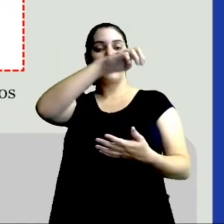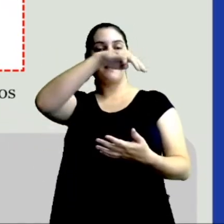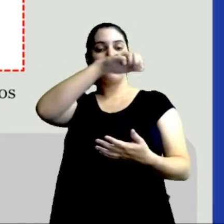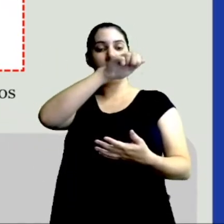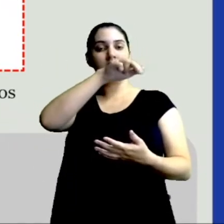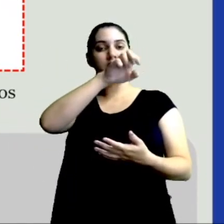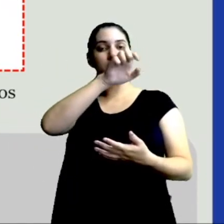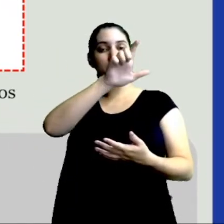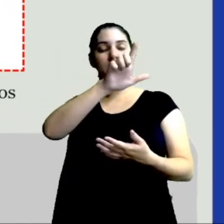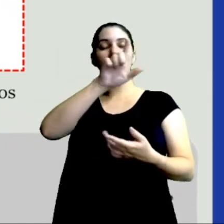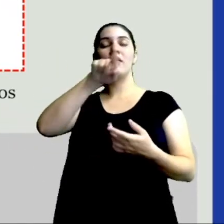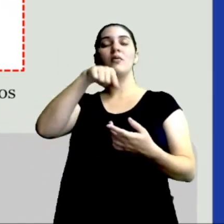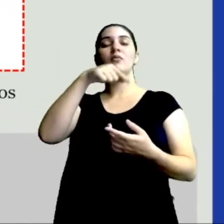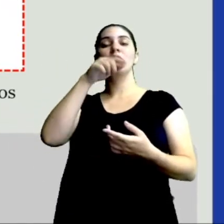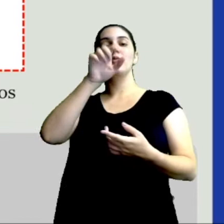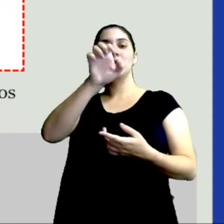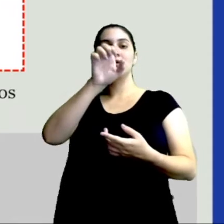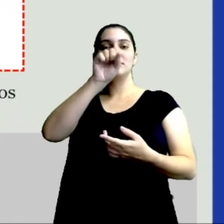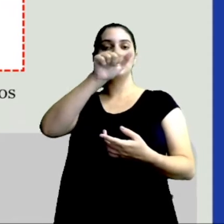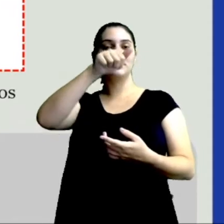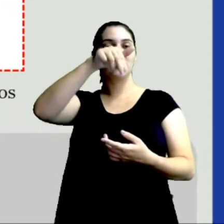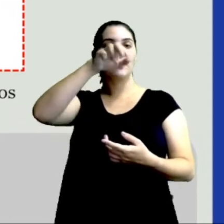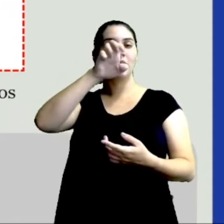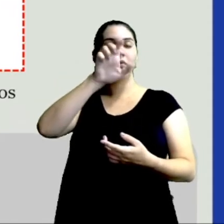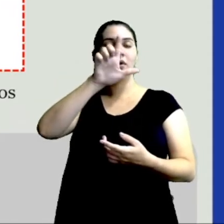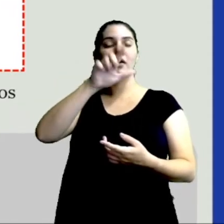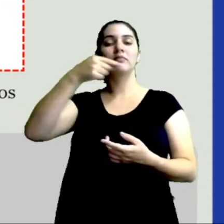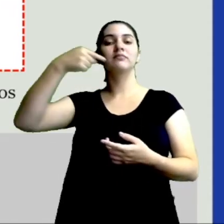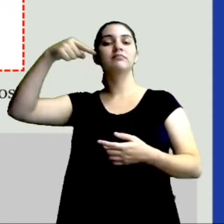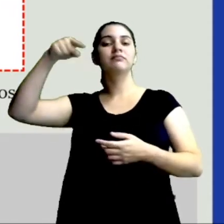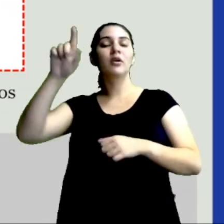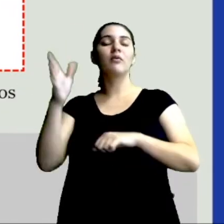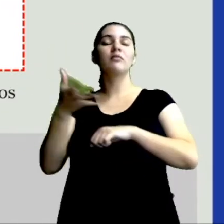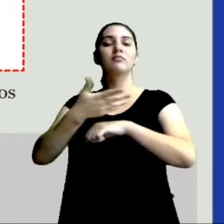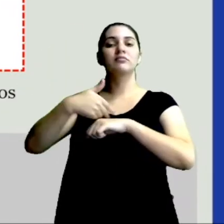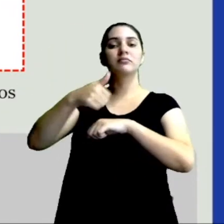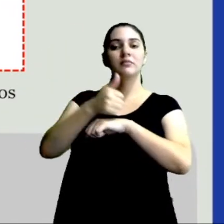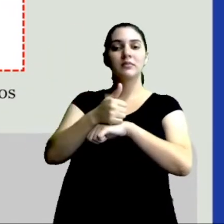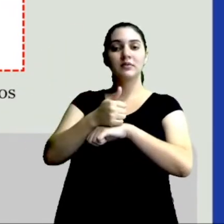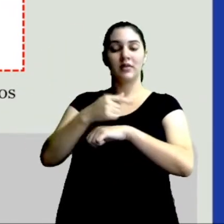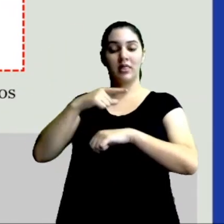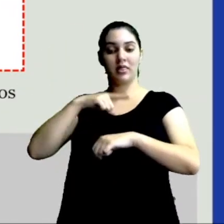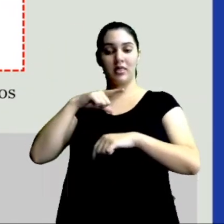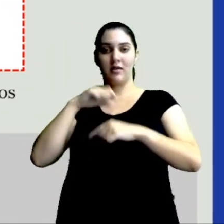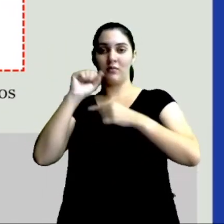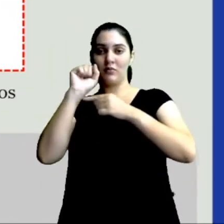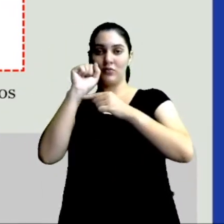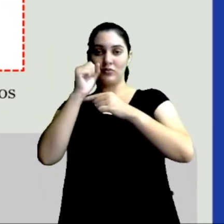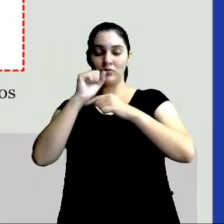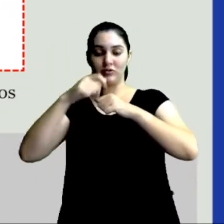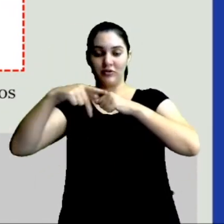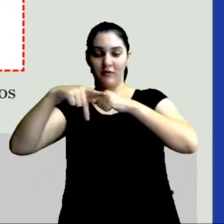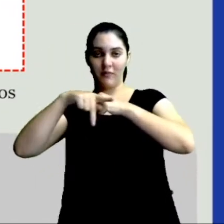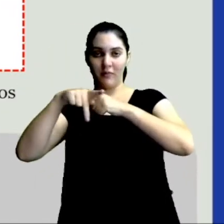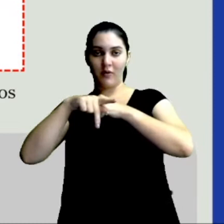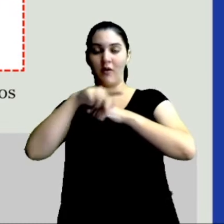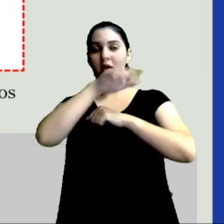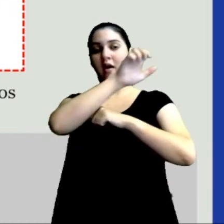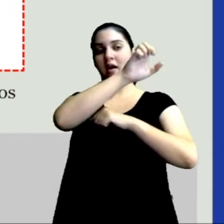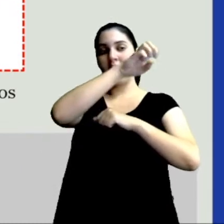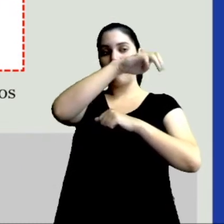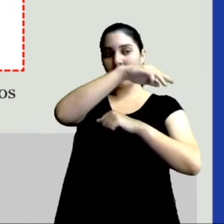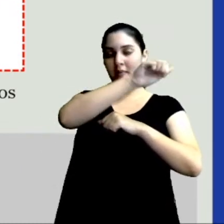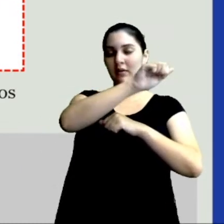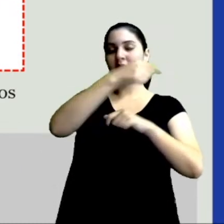Samuel foram ao parque. Então, temos aí o substantivo, ó, próprio, né, Emanuel e